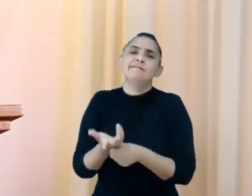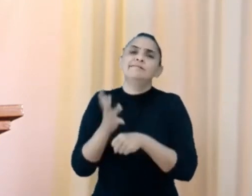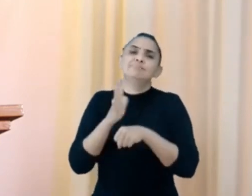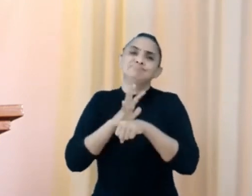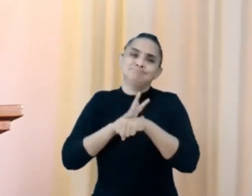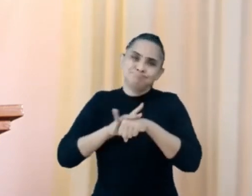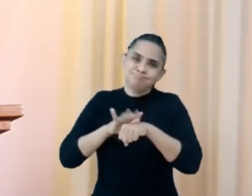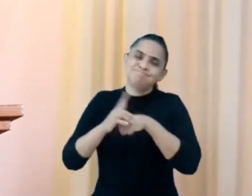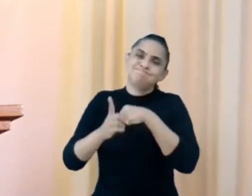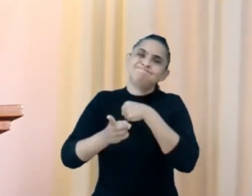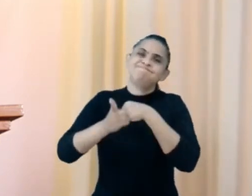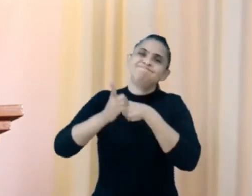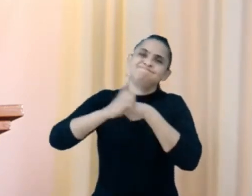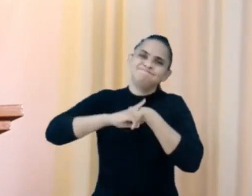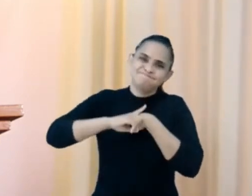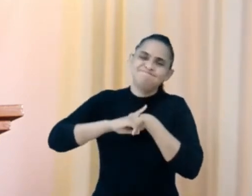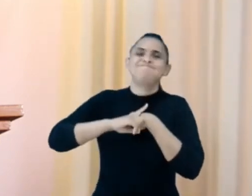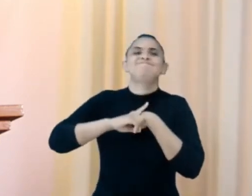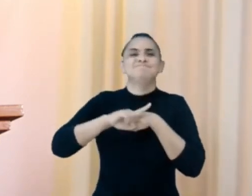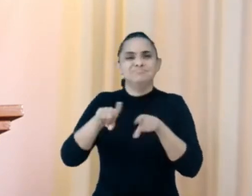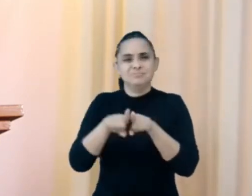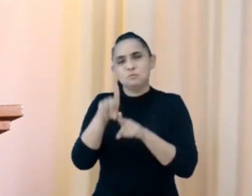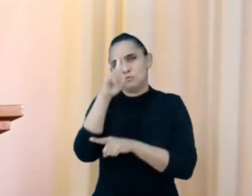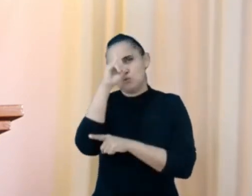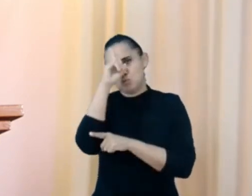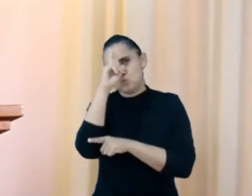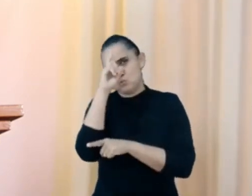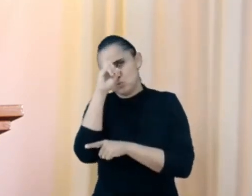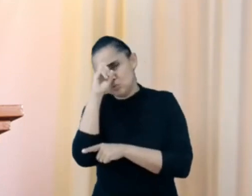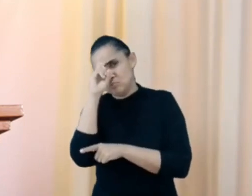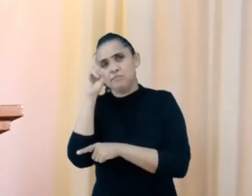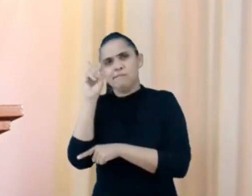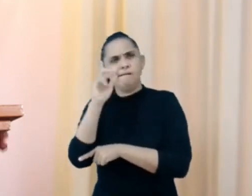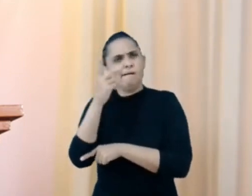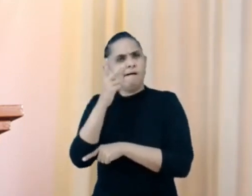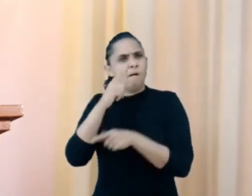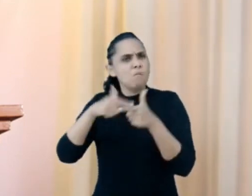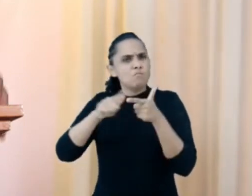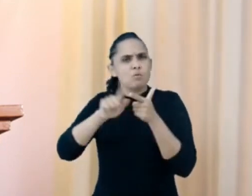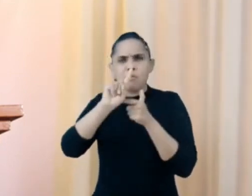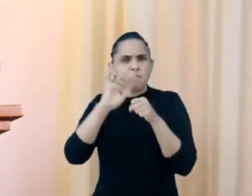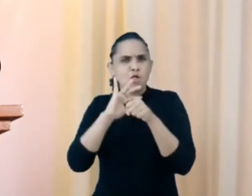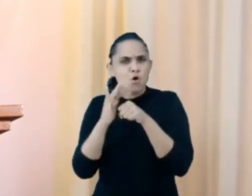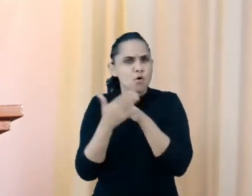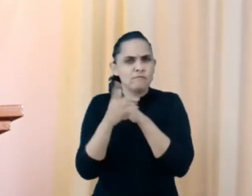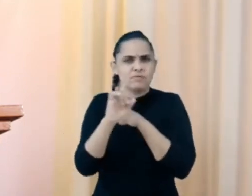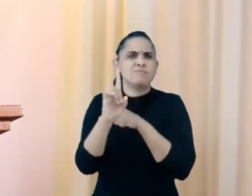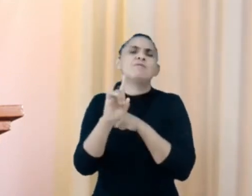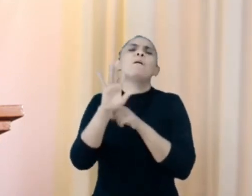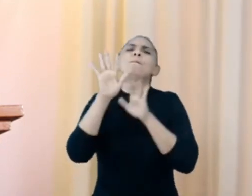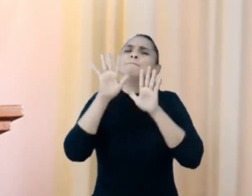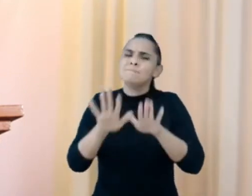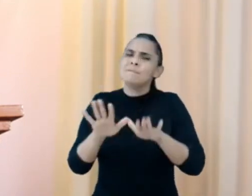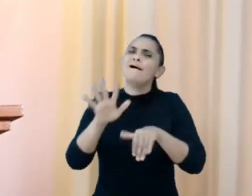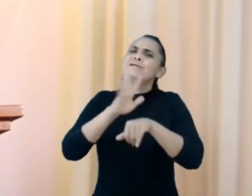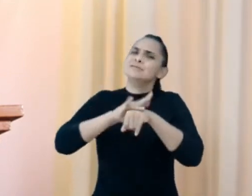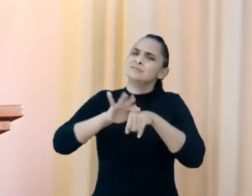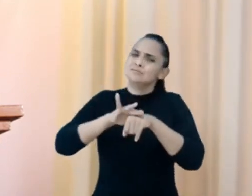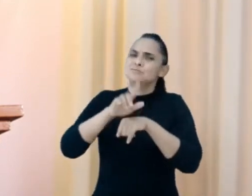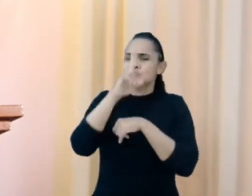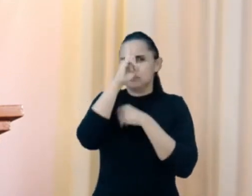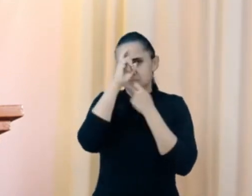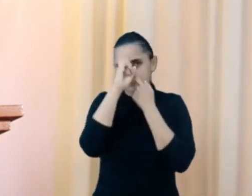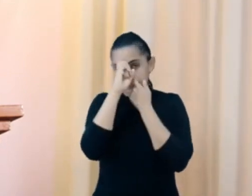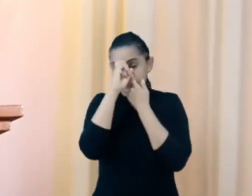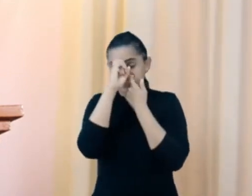ela está internada. Não é Covid o problema dela, mas ela está internada numa situação bem difícil,